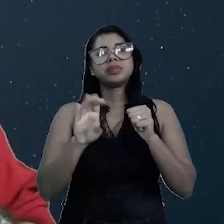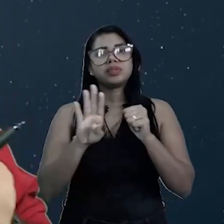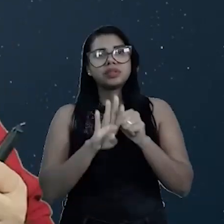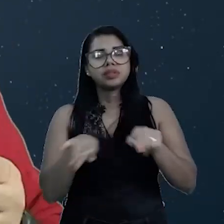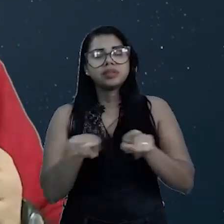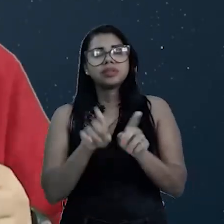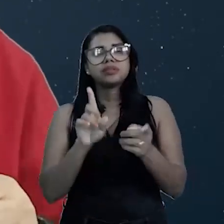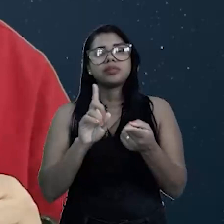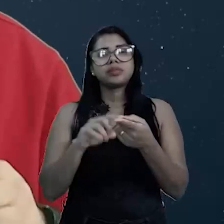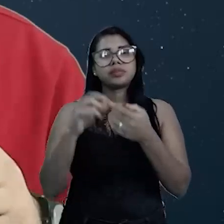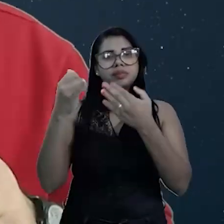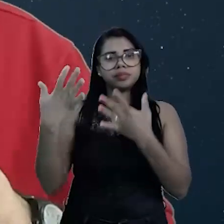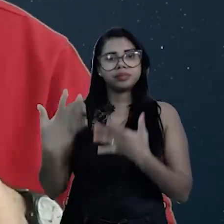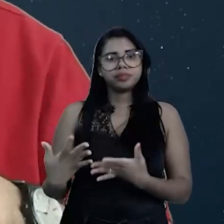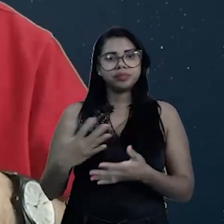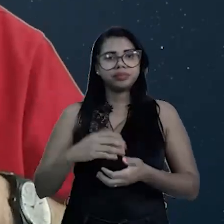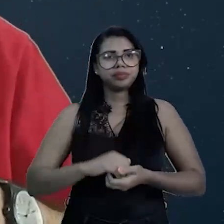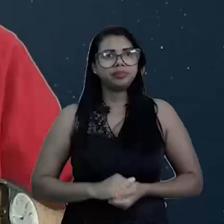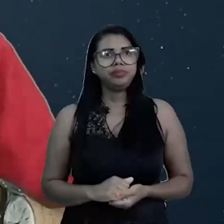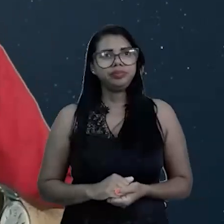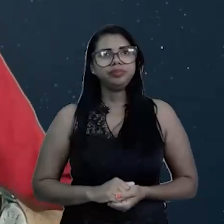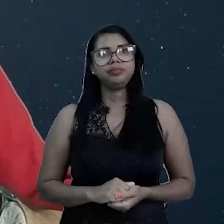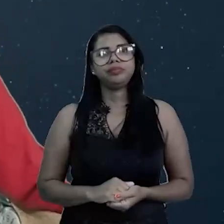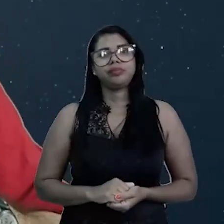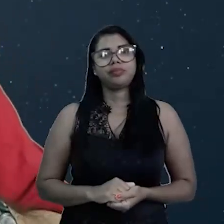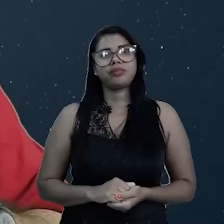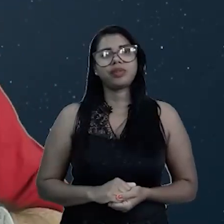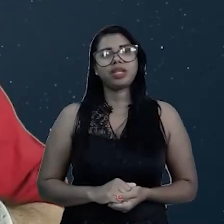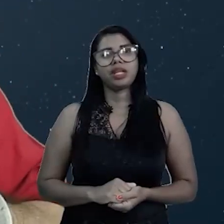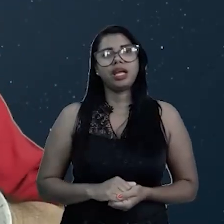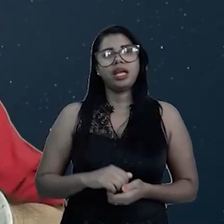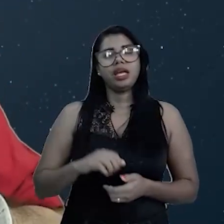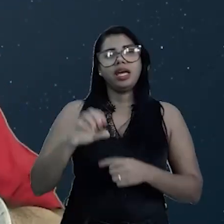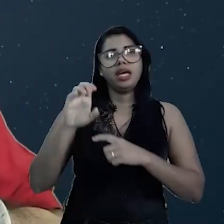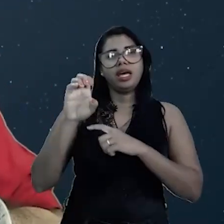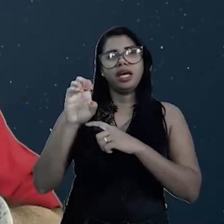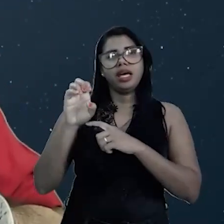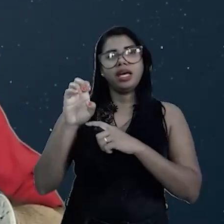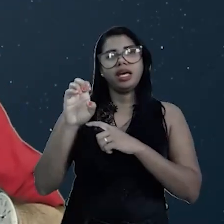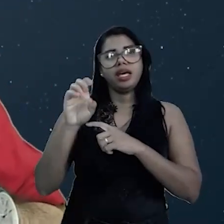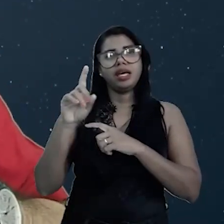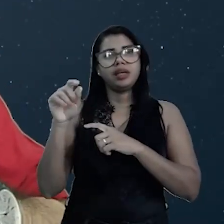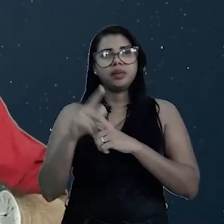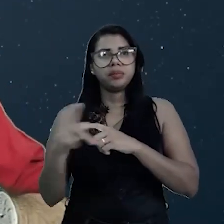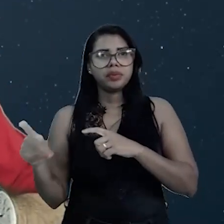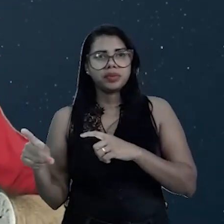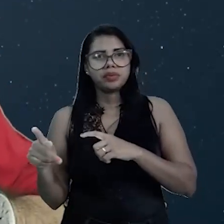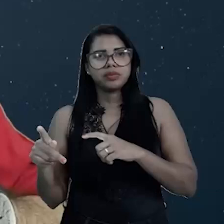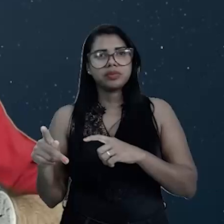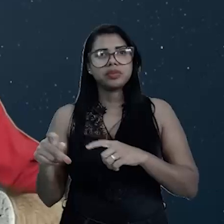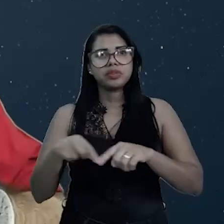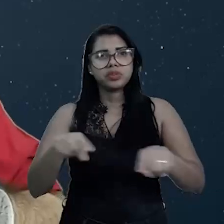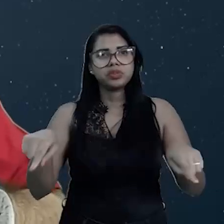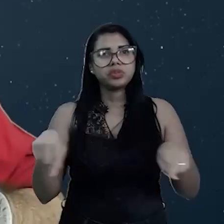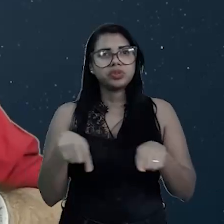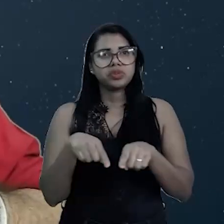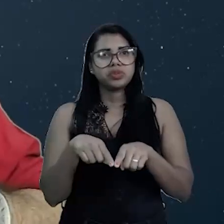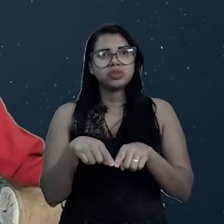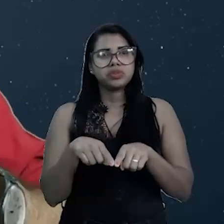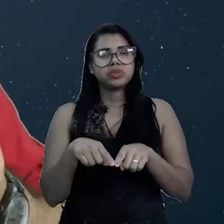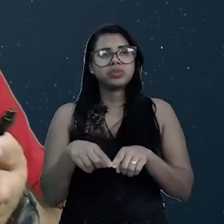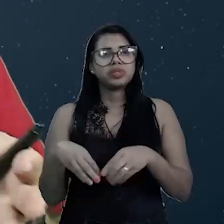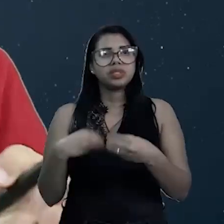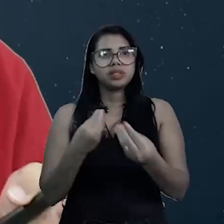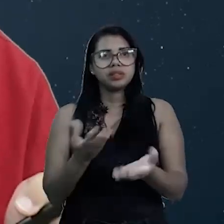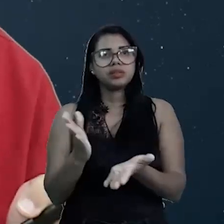assim, Eduardo esteve na sala e trouxe livros. Quem foi que trouxe